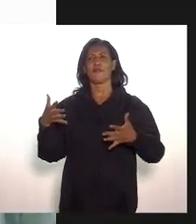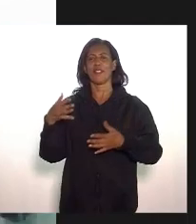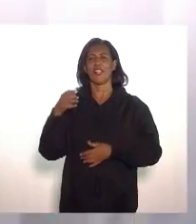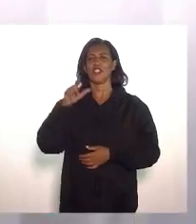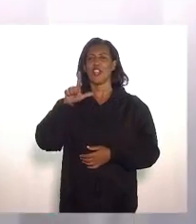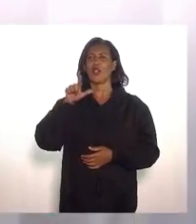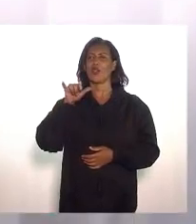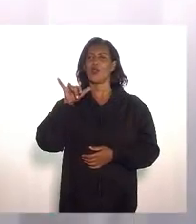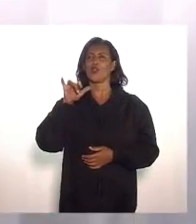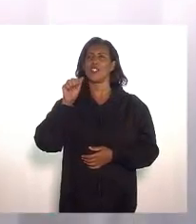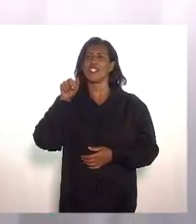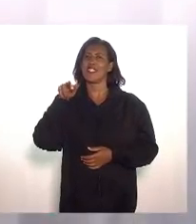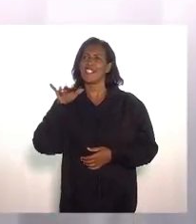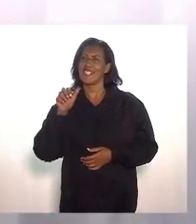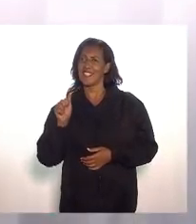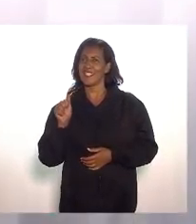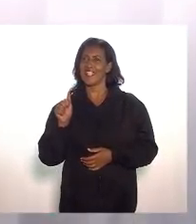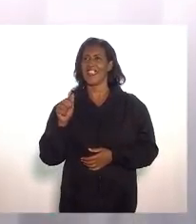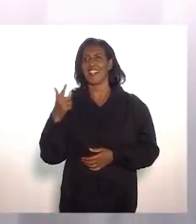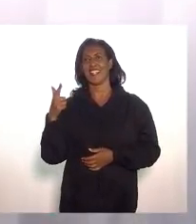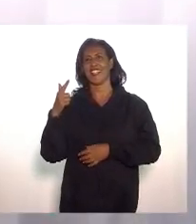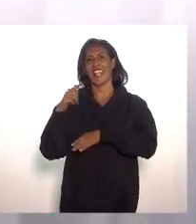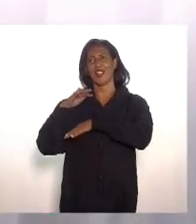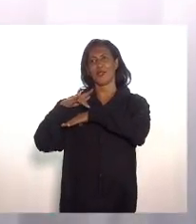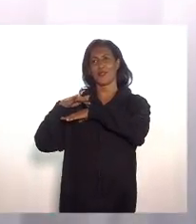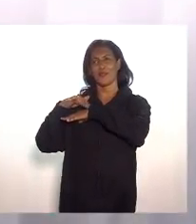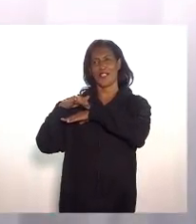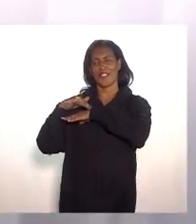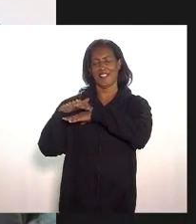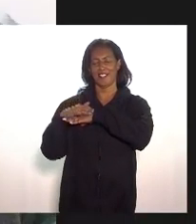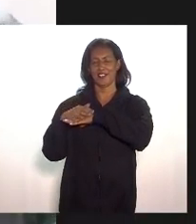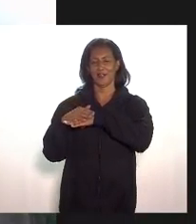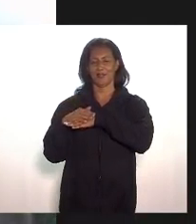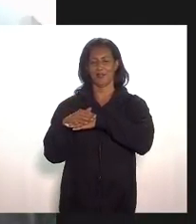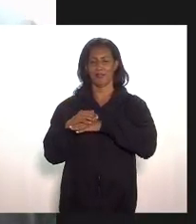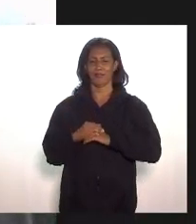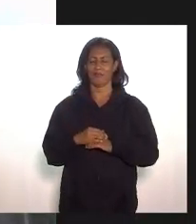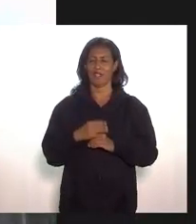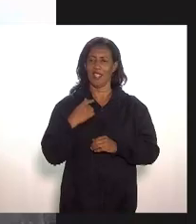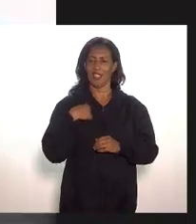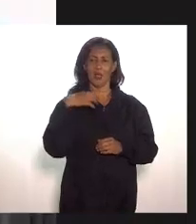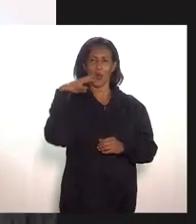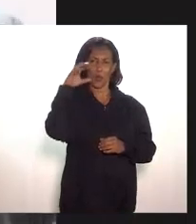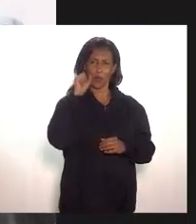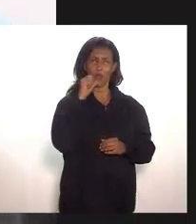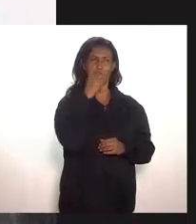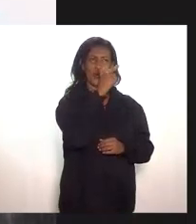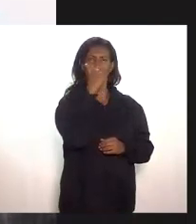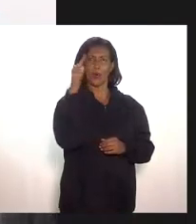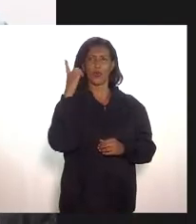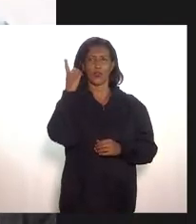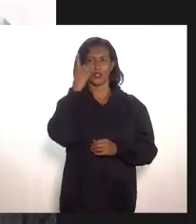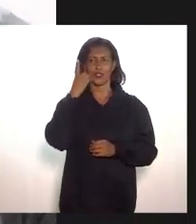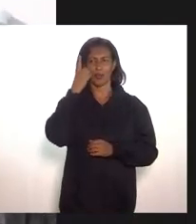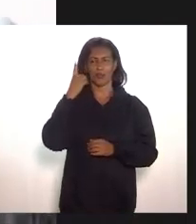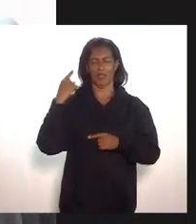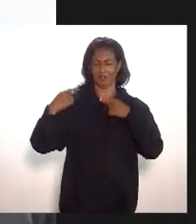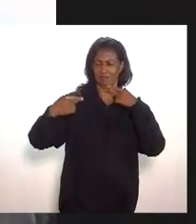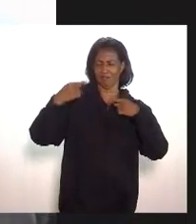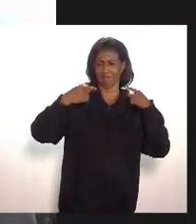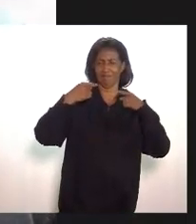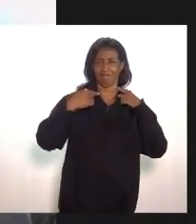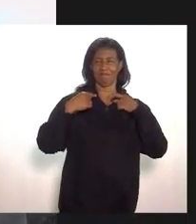Playboy. Obrigado, presidente. Presidente, eu ouvi atentamente os outros deputados que me antecederam debaterem e